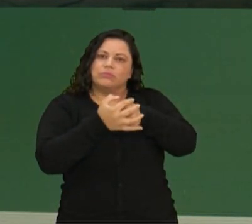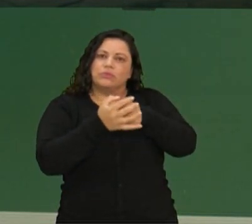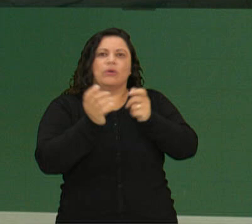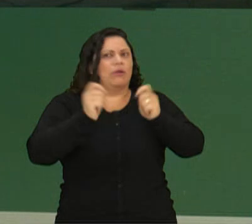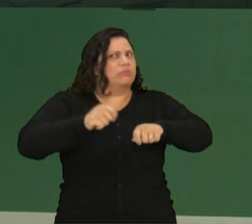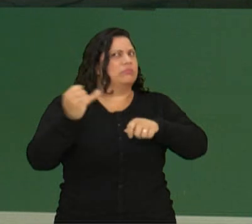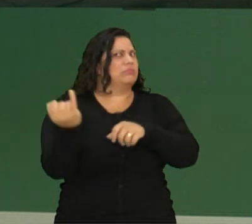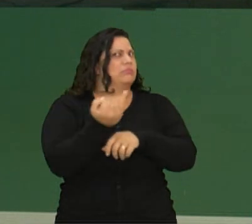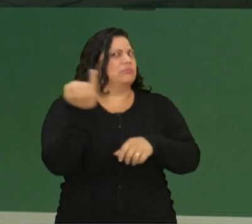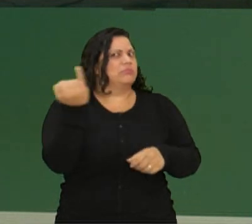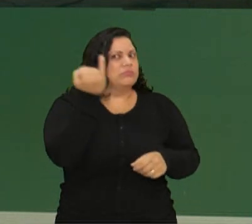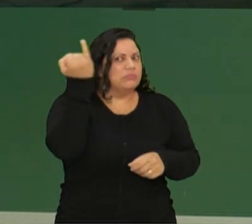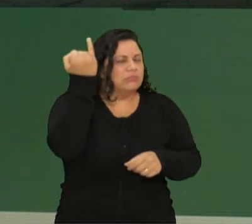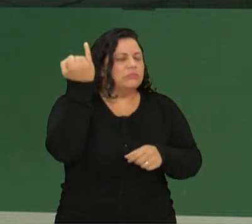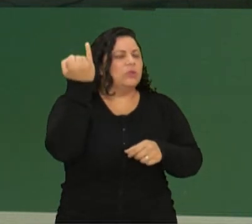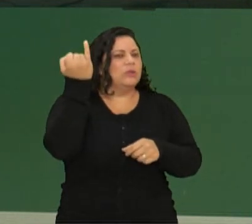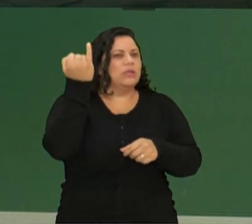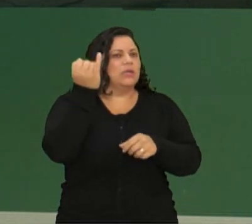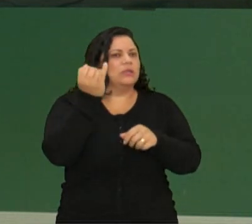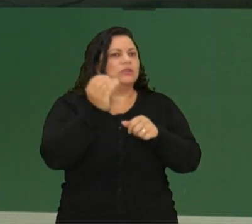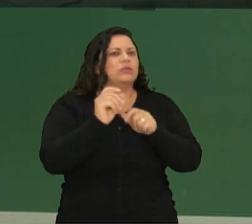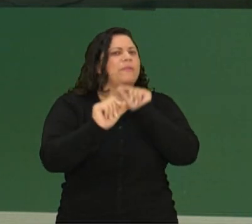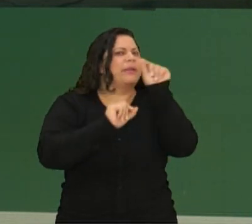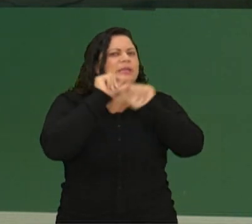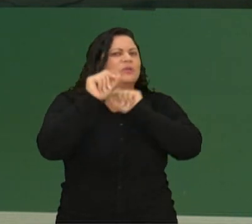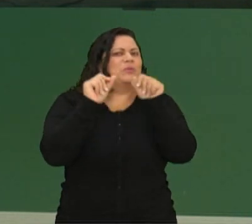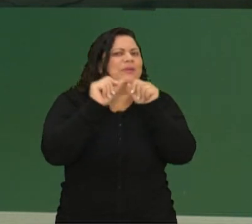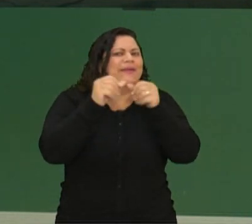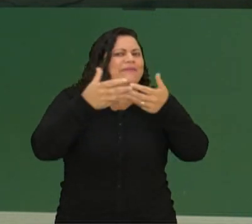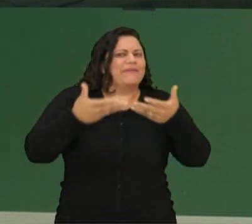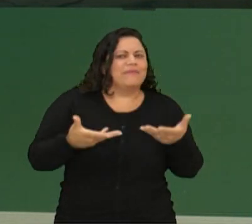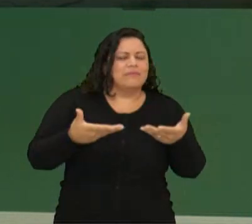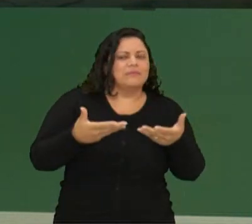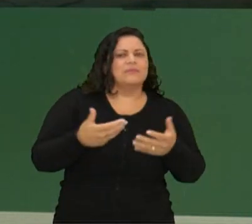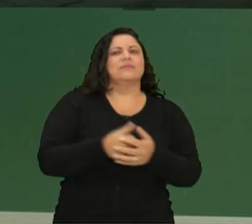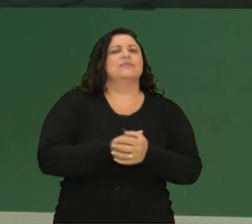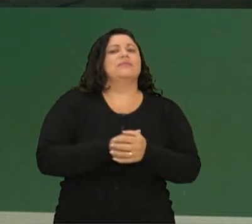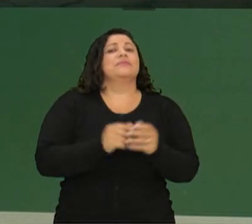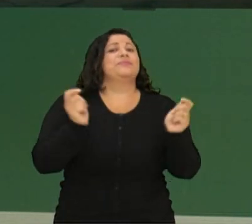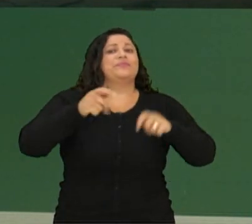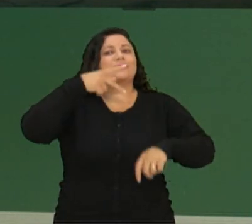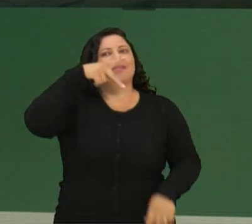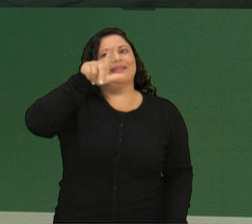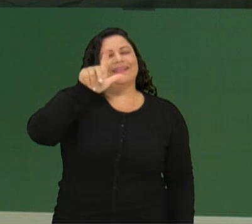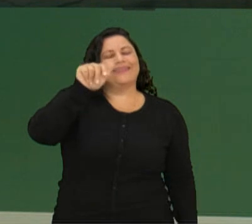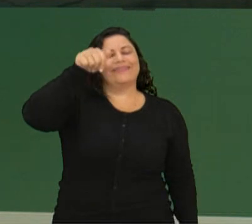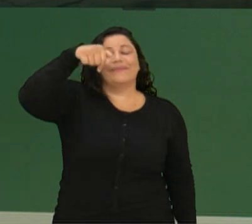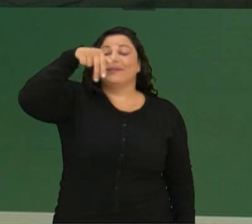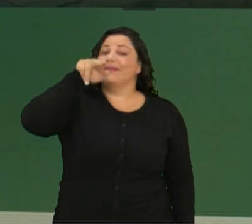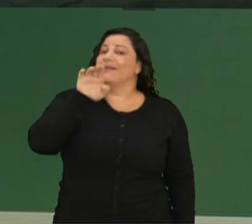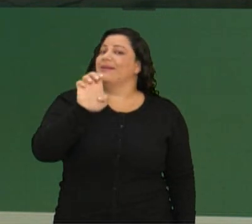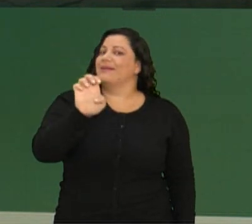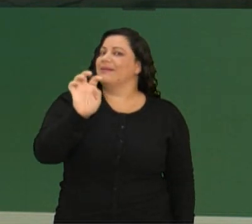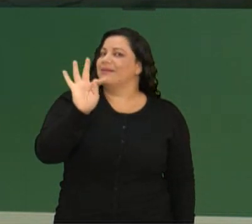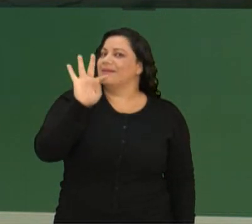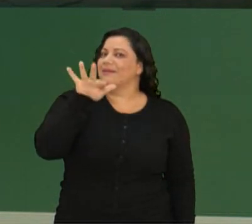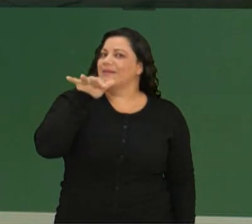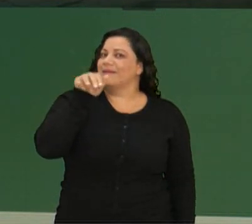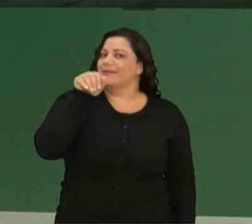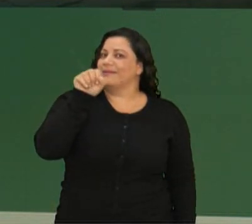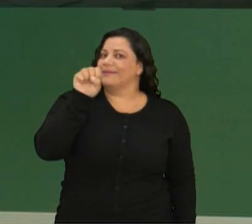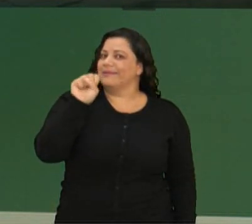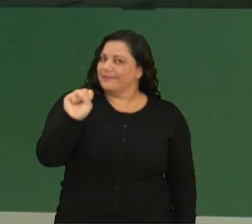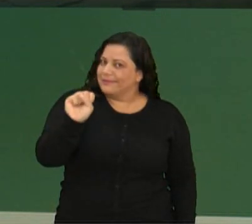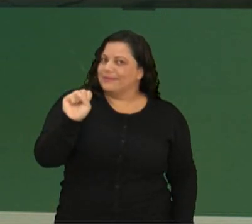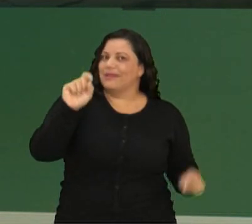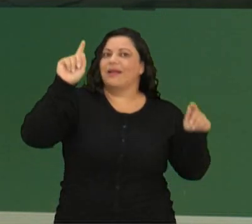processo importantíssimo, né? E como que ela é realizada? Através da ação das plaquetas. São esses elementos